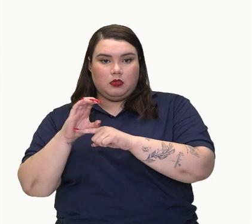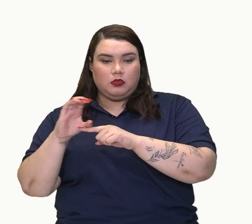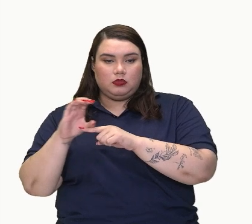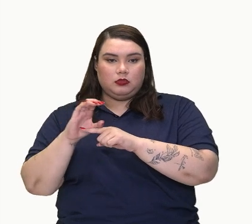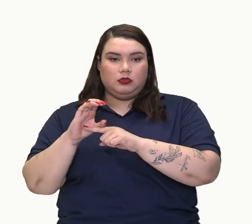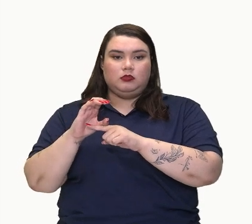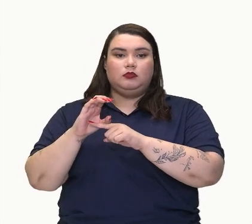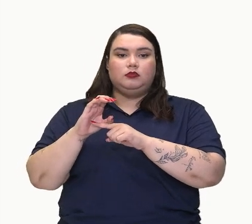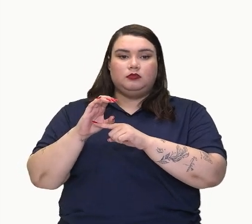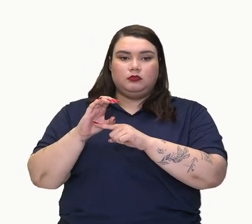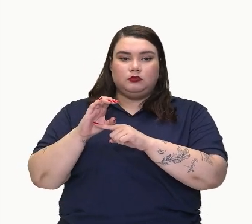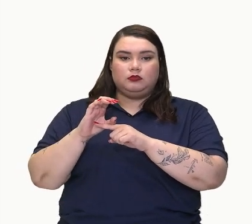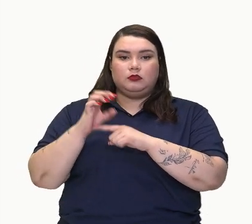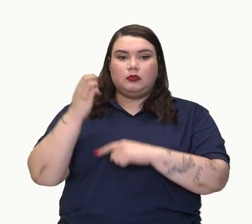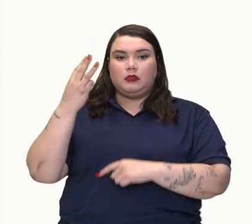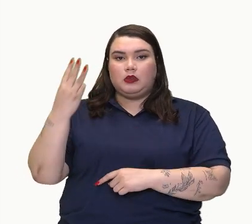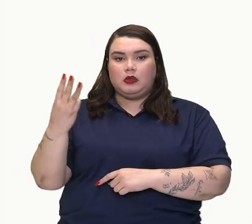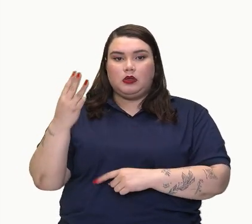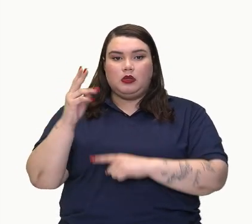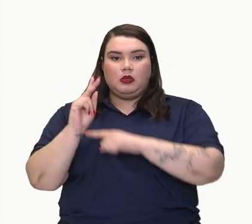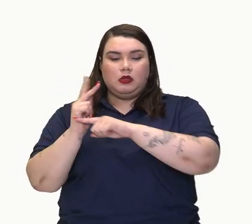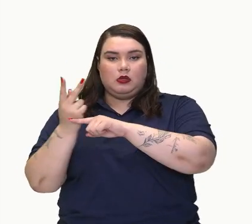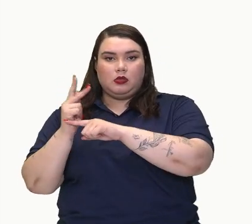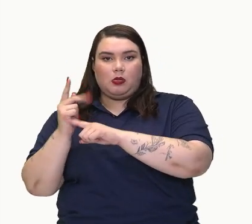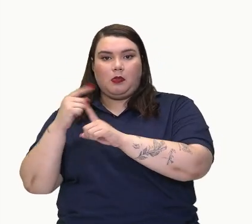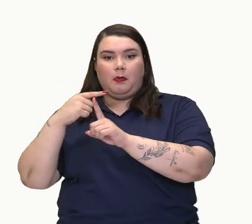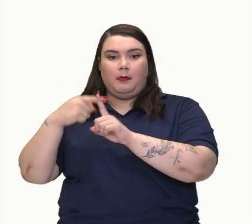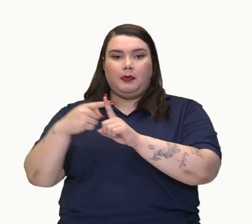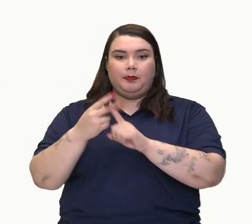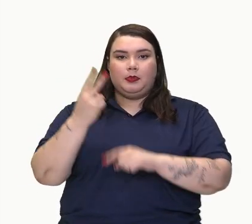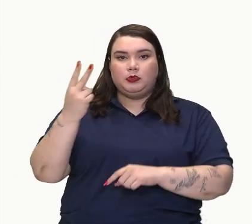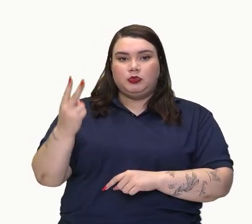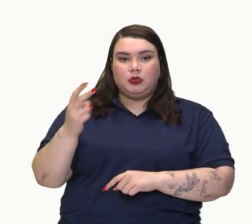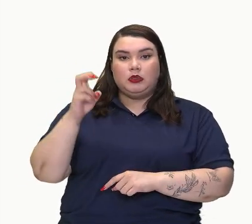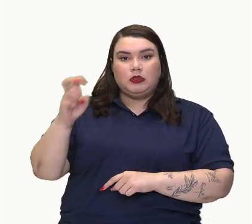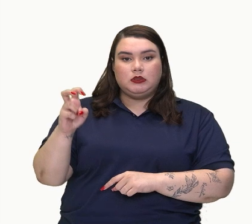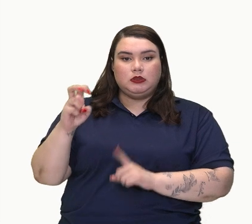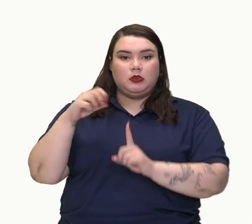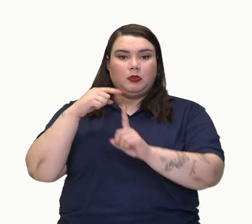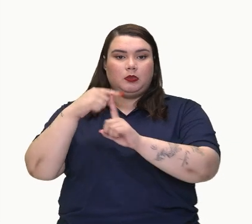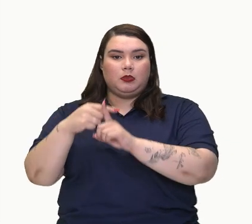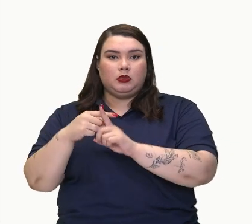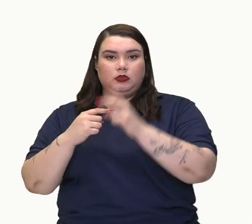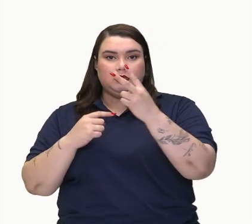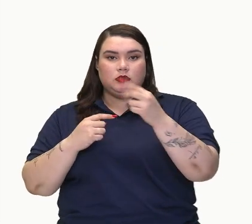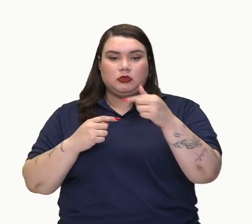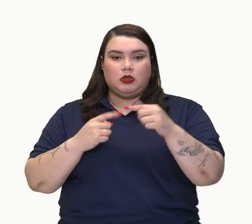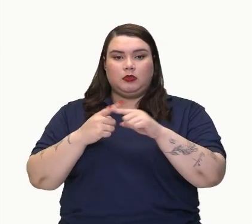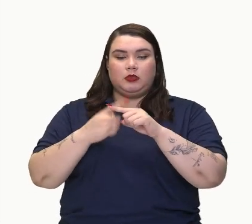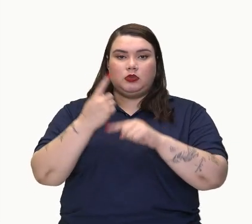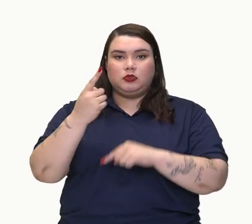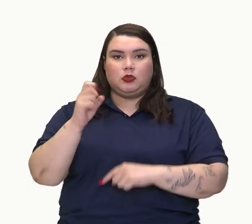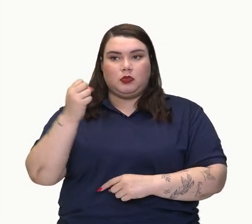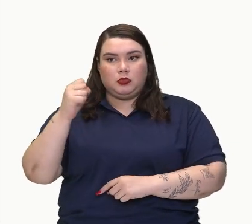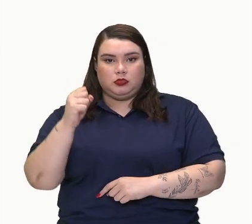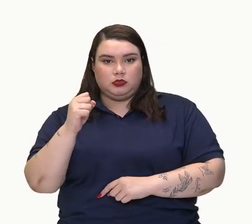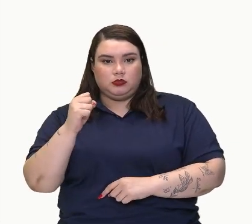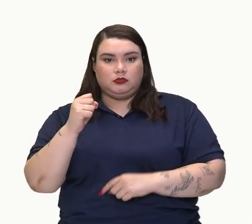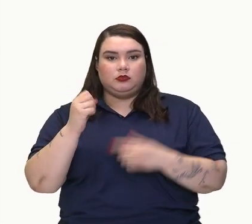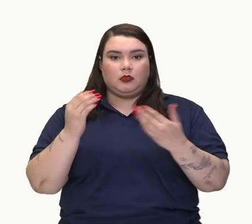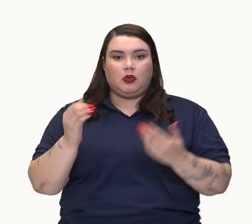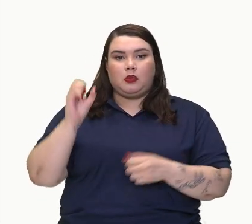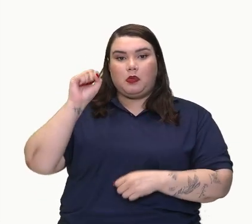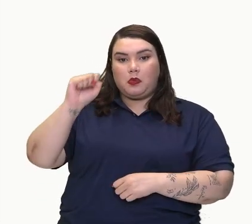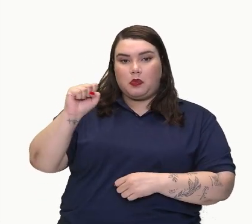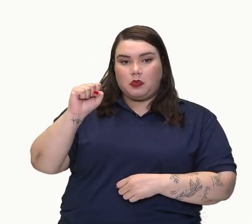aí 3 hidrogênios mais 2 hidrogênios 5, mais 2, 7, mais 1, 8 e 1